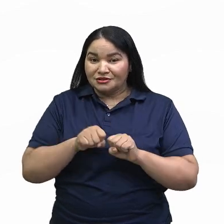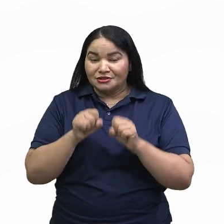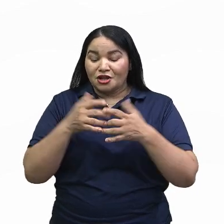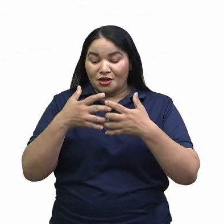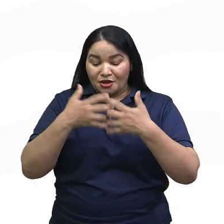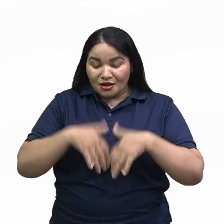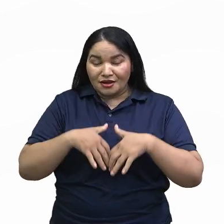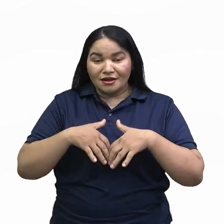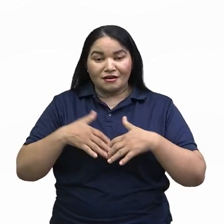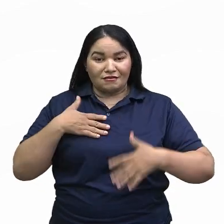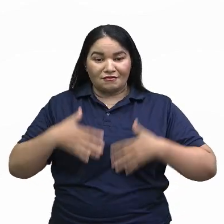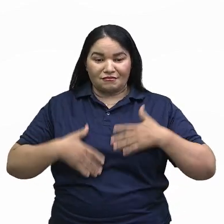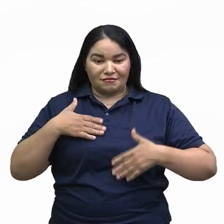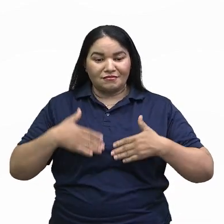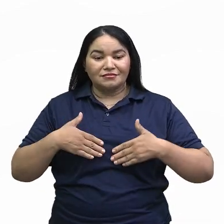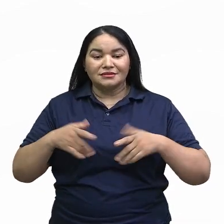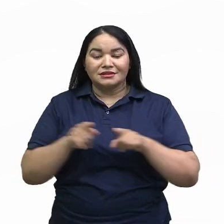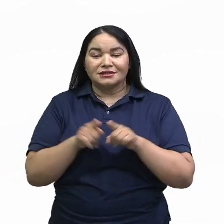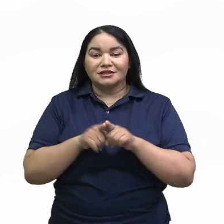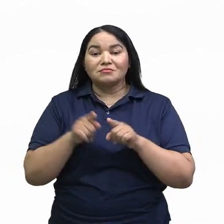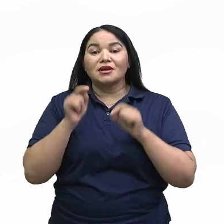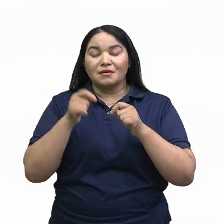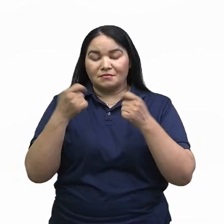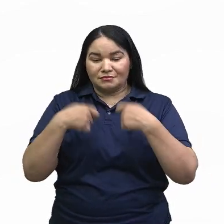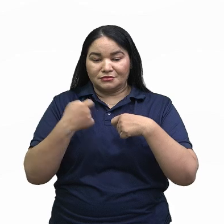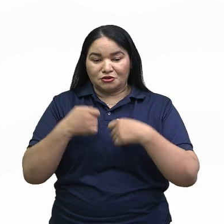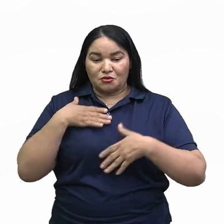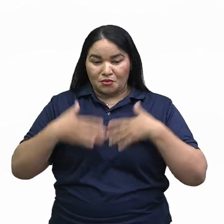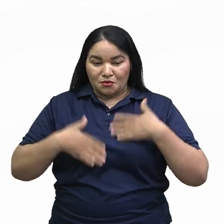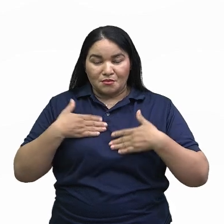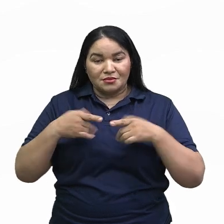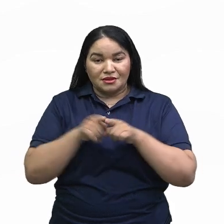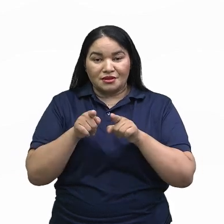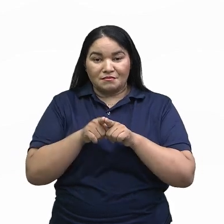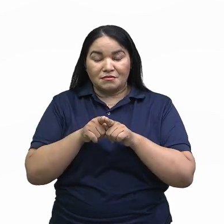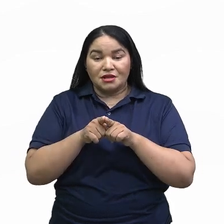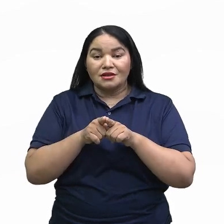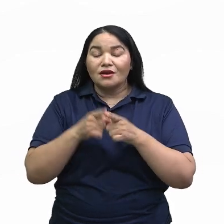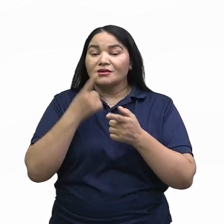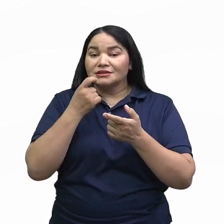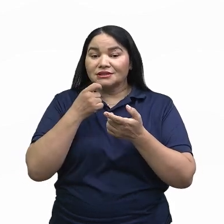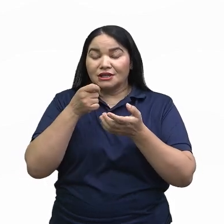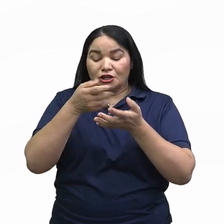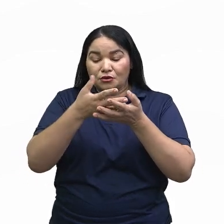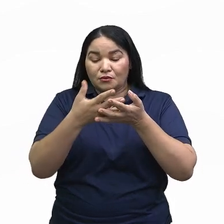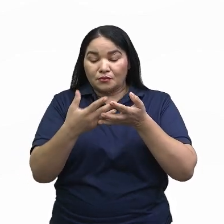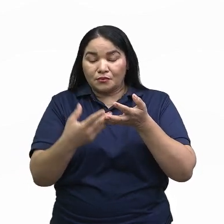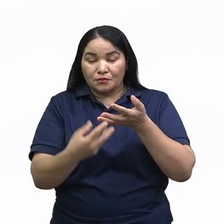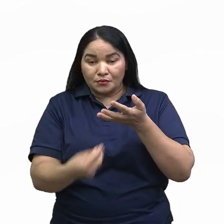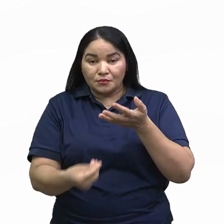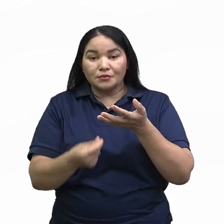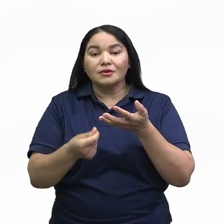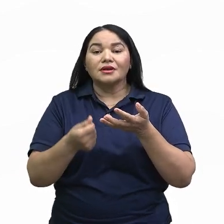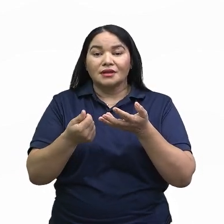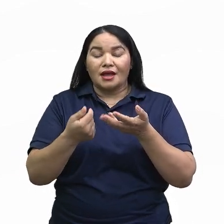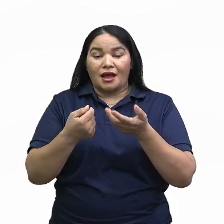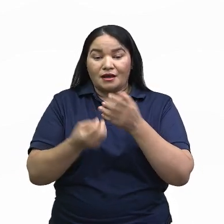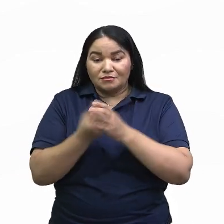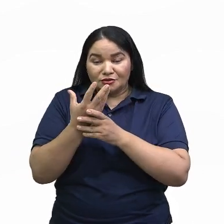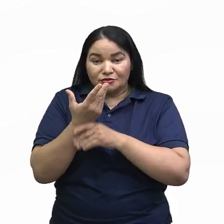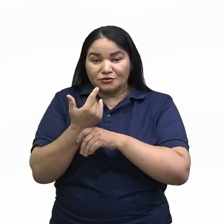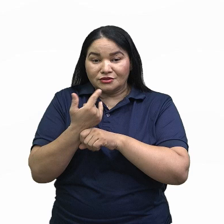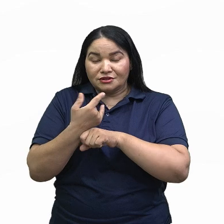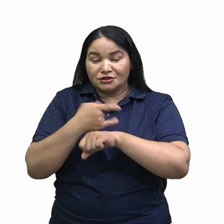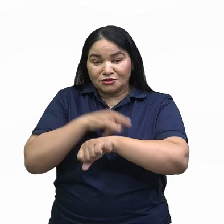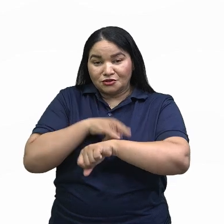logo ali abaixo. E como ele tem essa função de filtrar o sangue e produzir a urina, então ele é um órgão que faz parte do